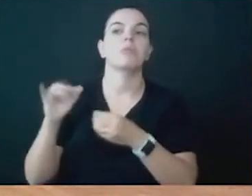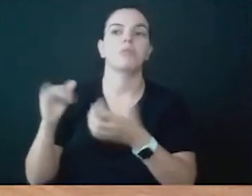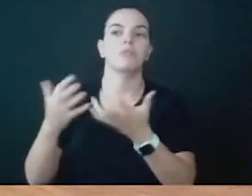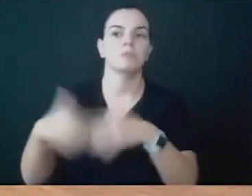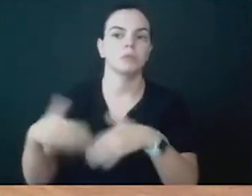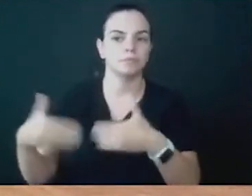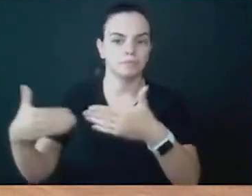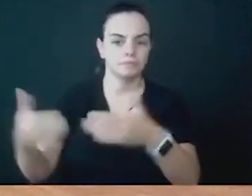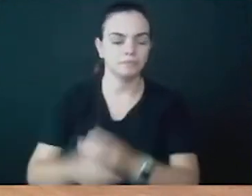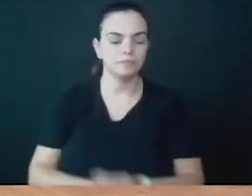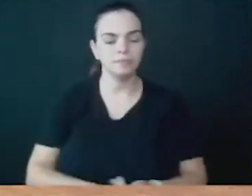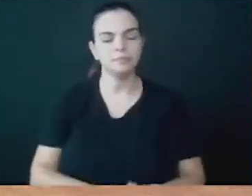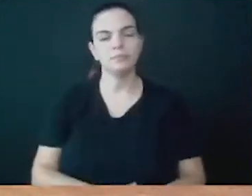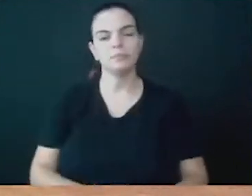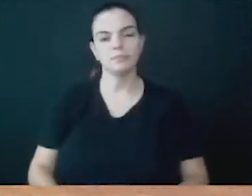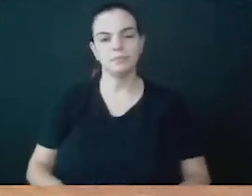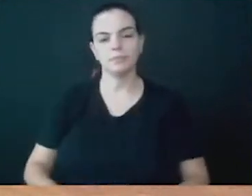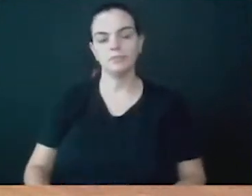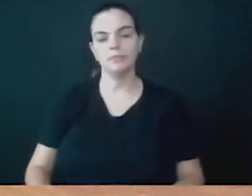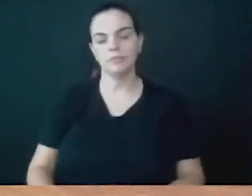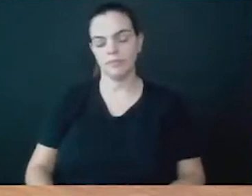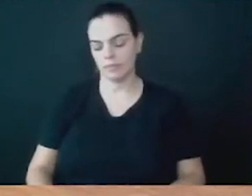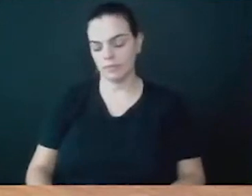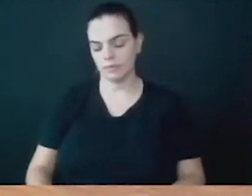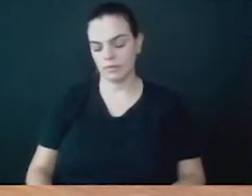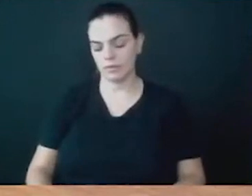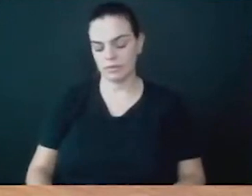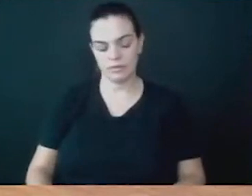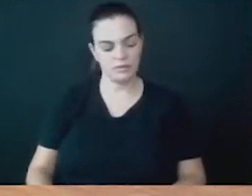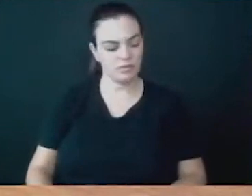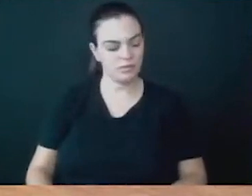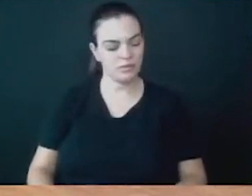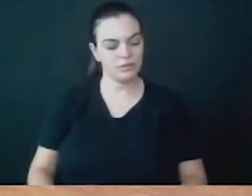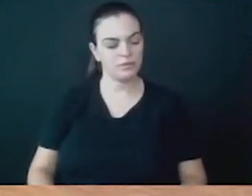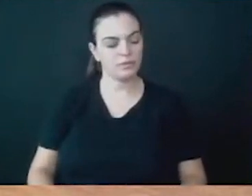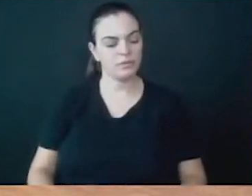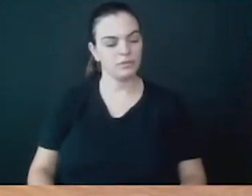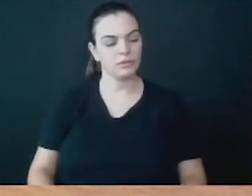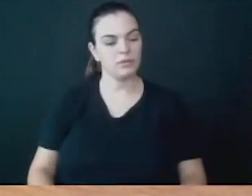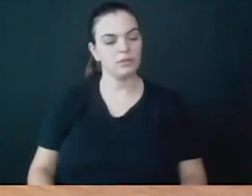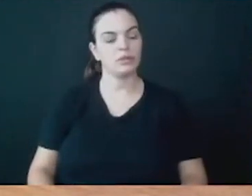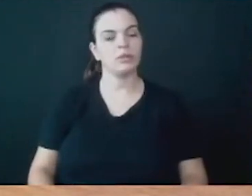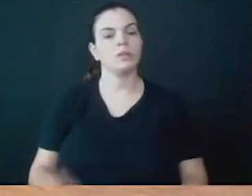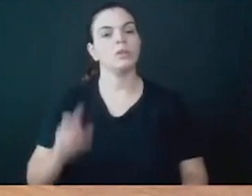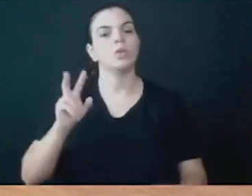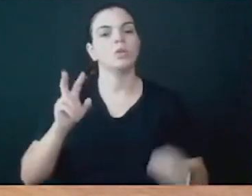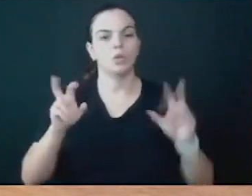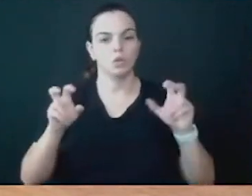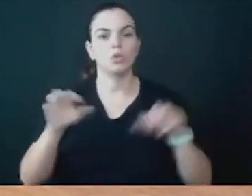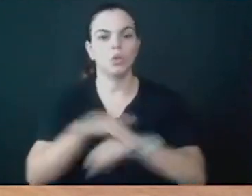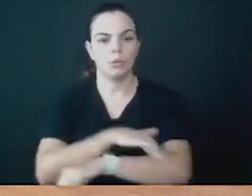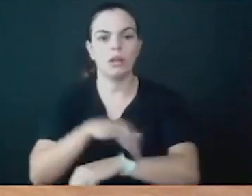nos próximos momentos. E com relação à pergunta da vereadora Noêmia, com relação à linha verde, ela vai ser entregue, né? O prefeito já anunciou